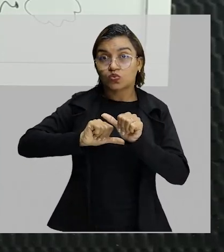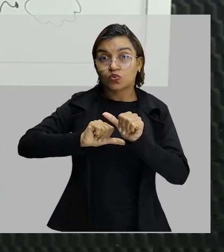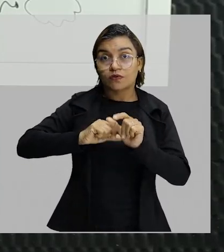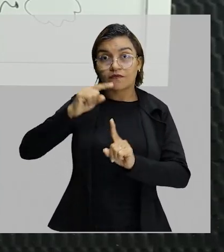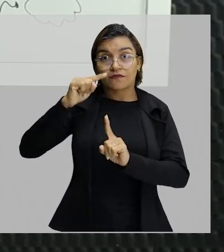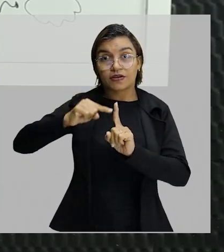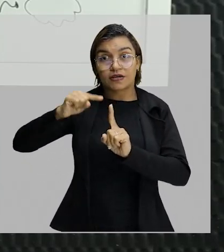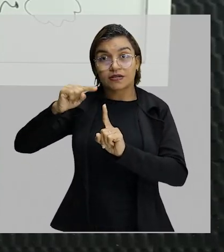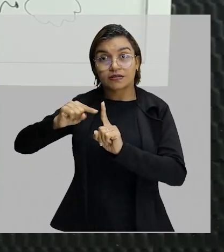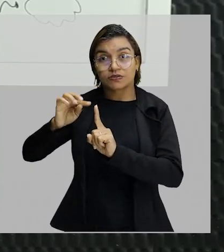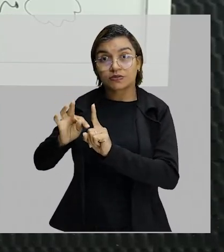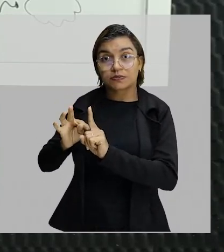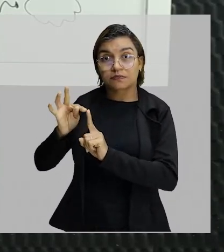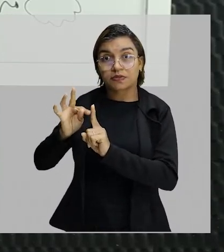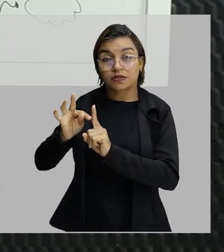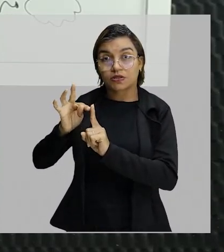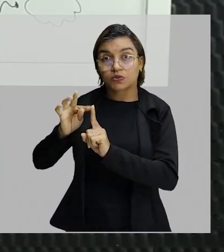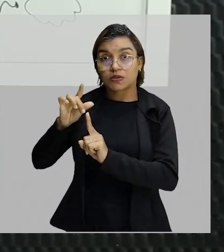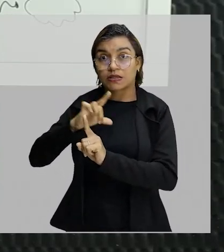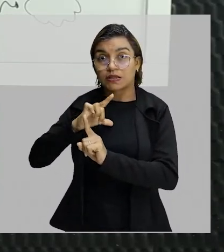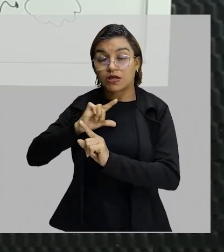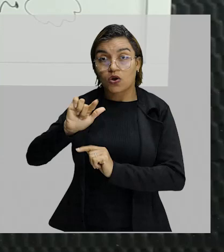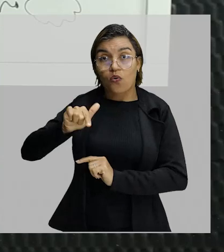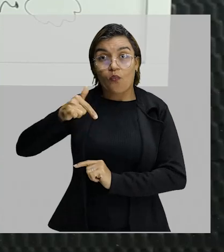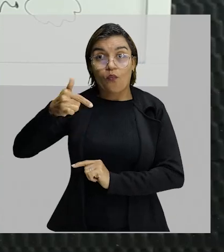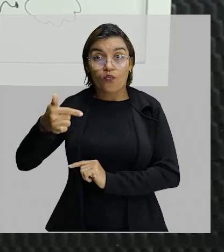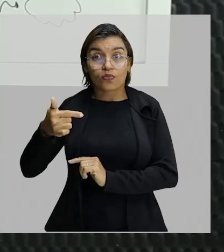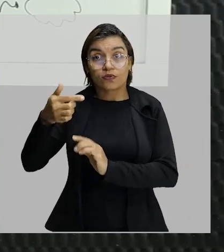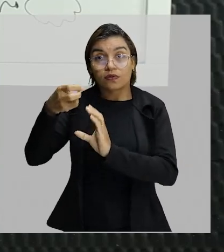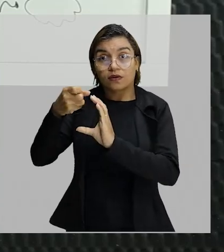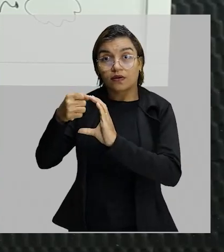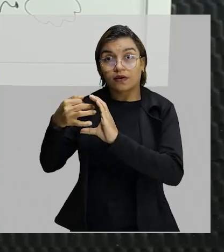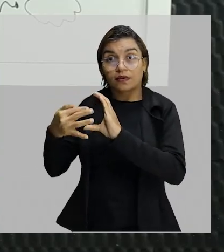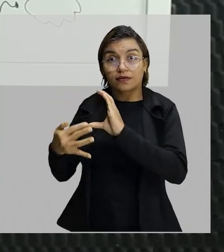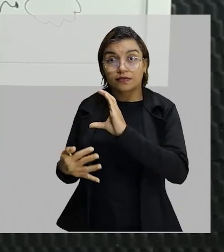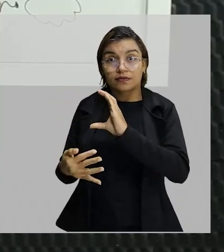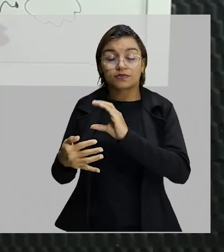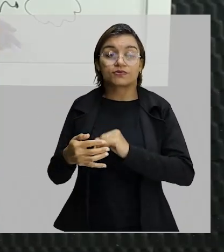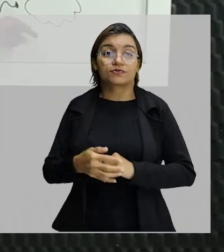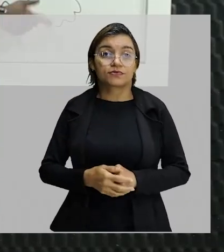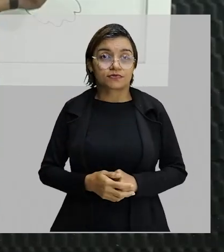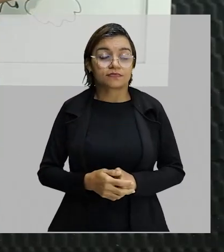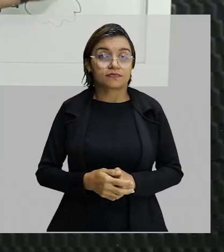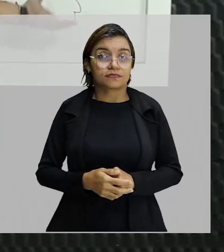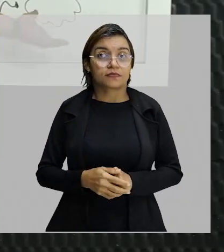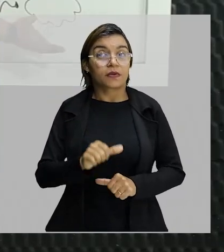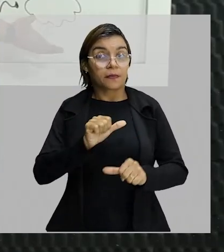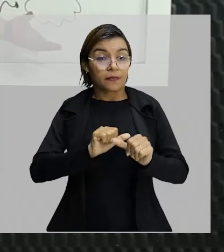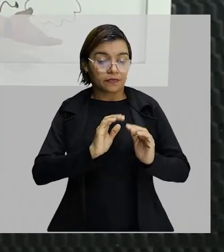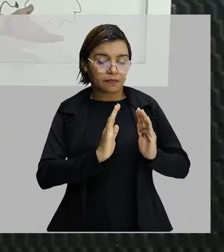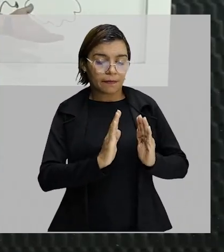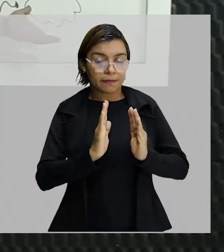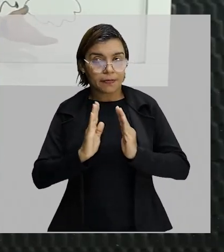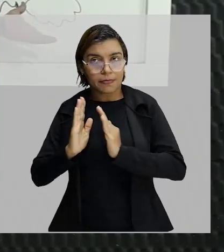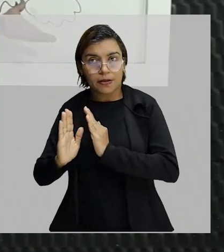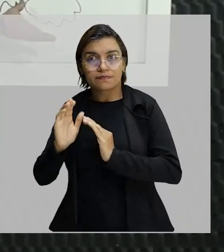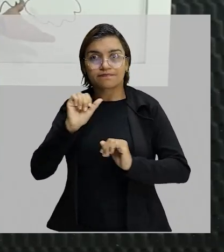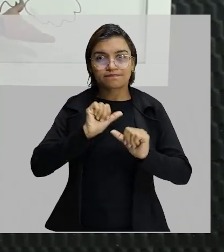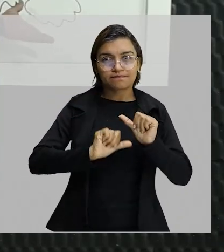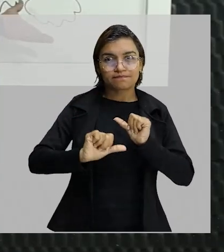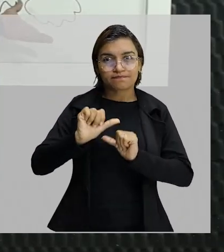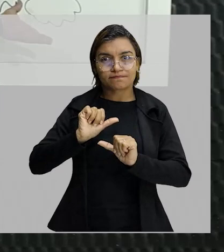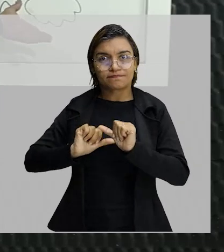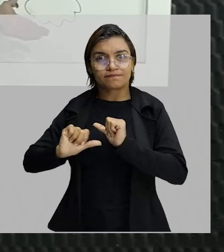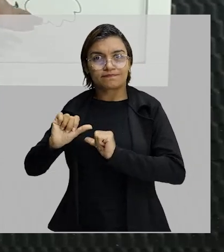de temperatura e que existe uma outra característica para a mudança de estado.